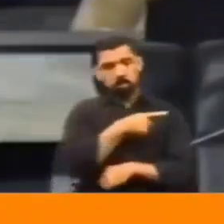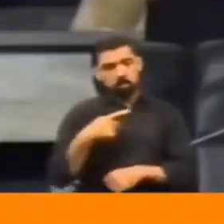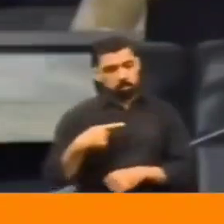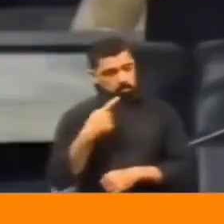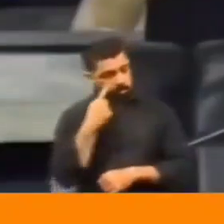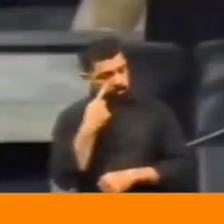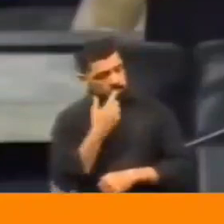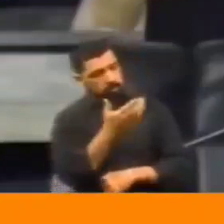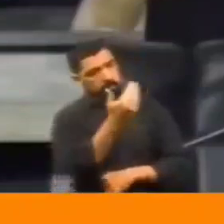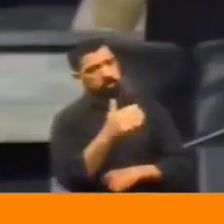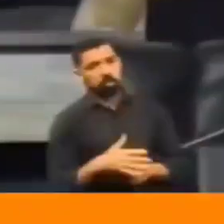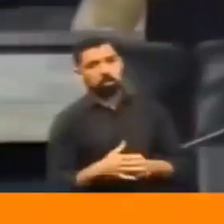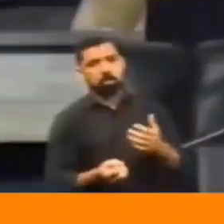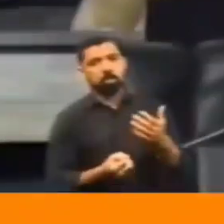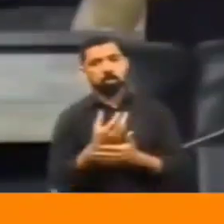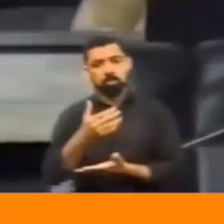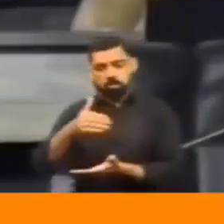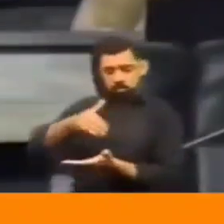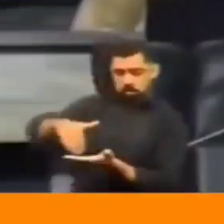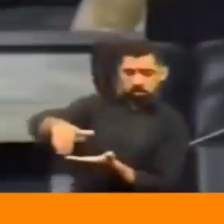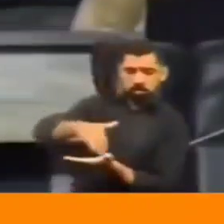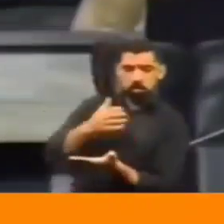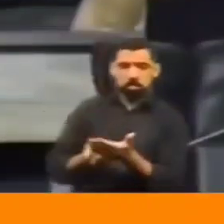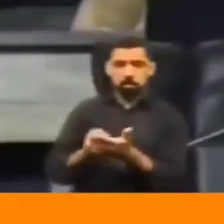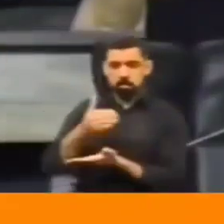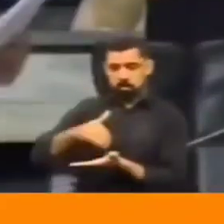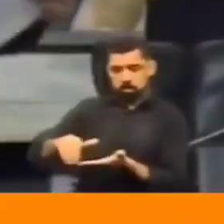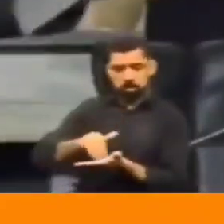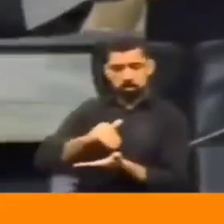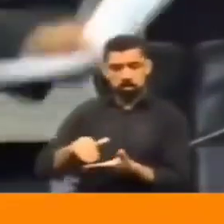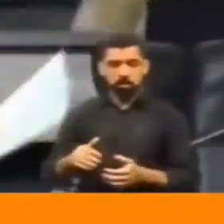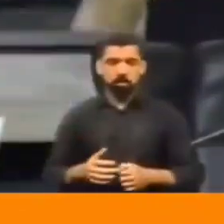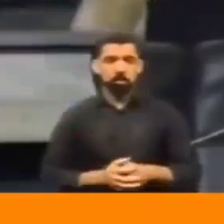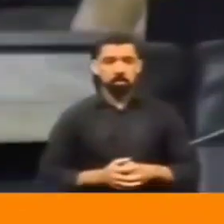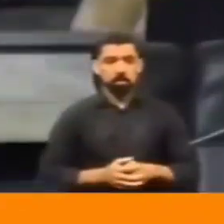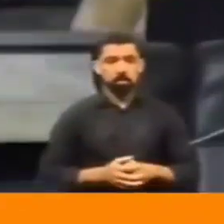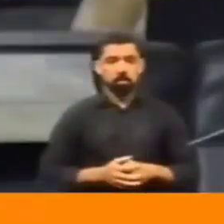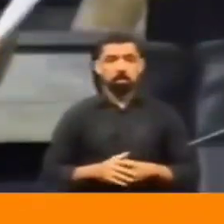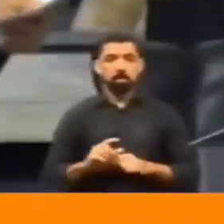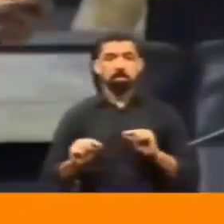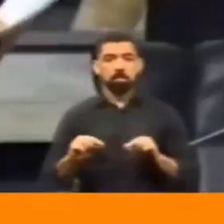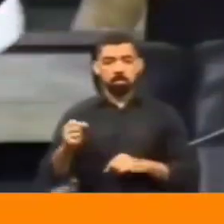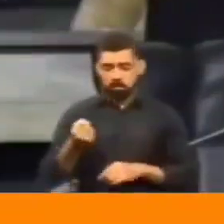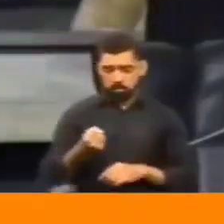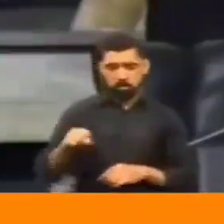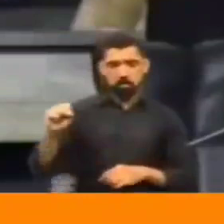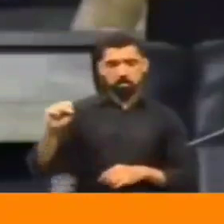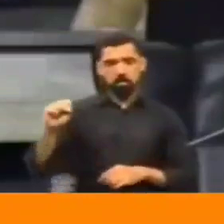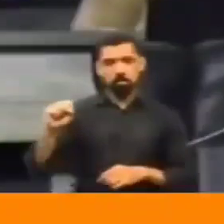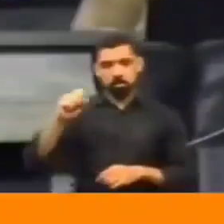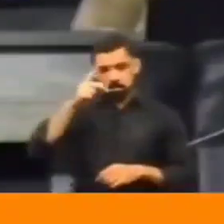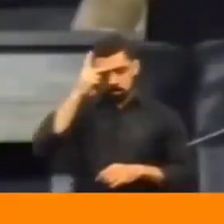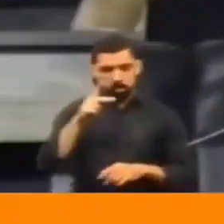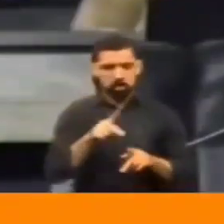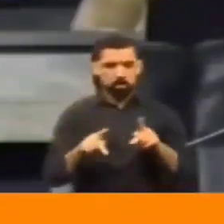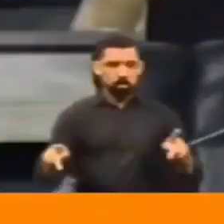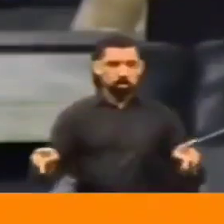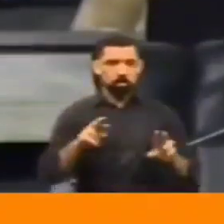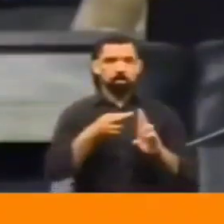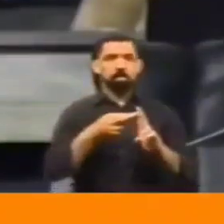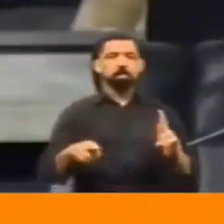Reginaldo? Pastor, cria uma secretaria em defesa dos povos religiosos. O senhor vai ganhar vez.